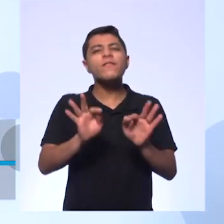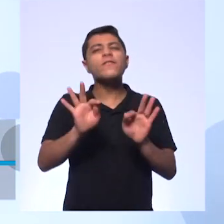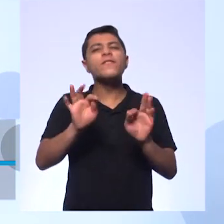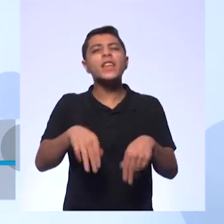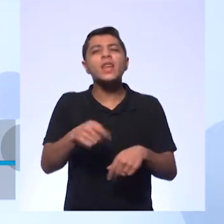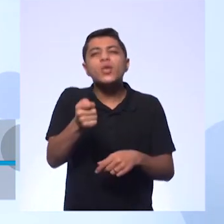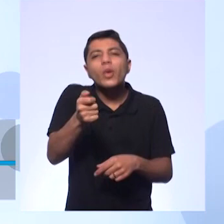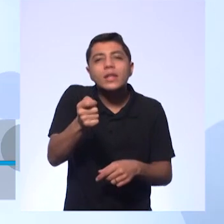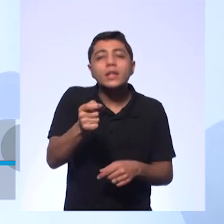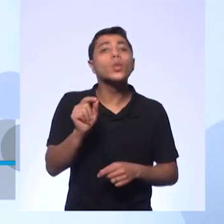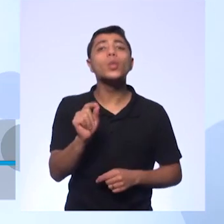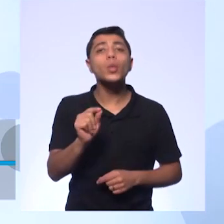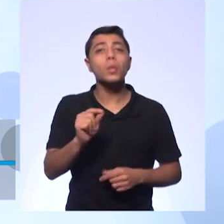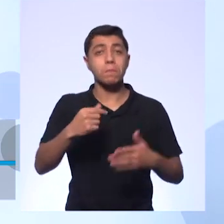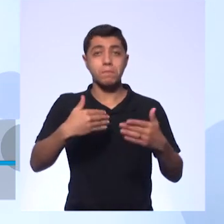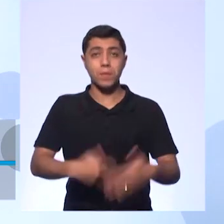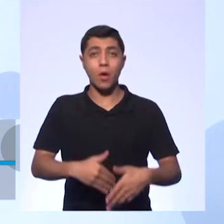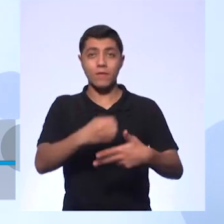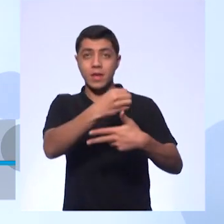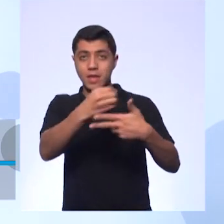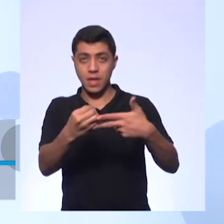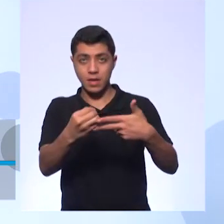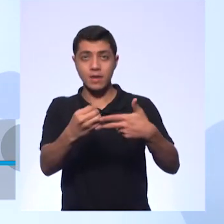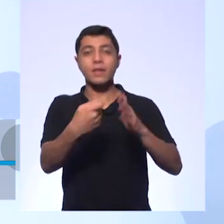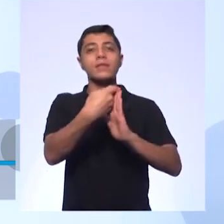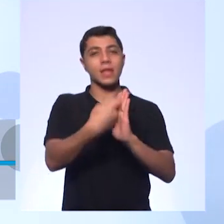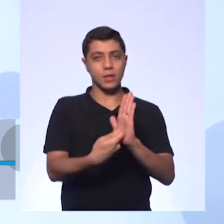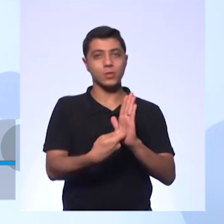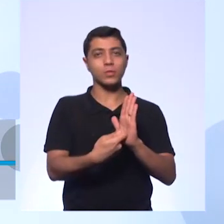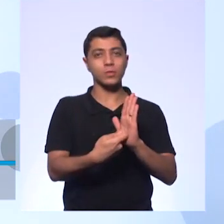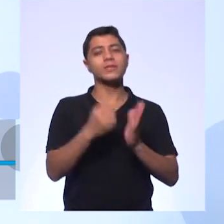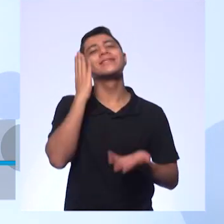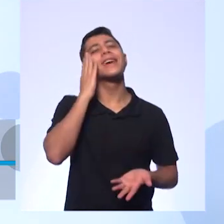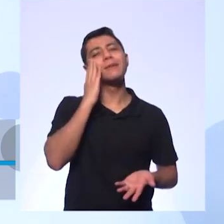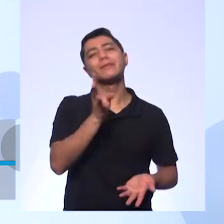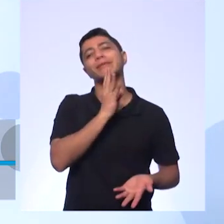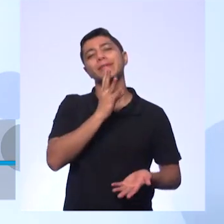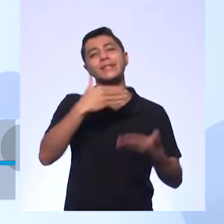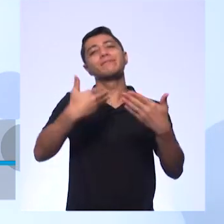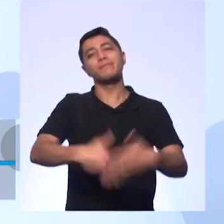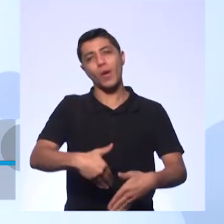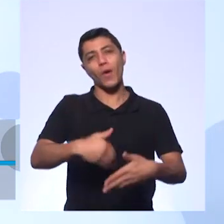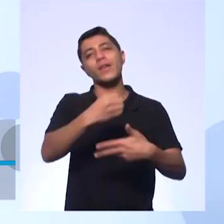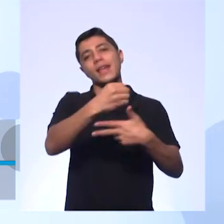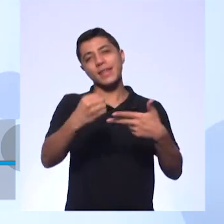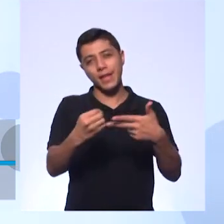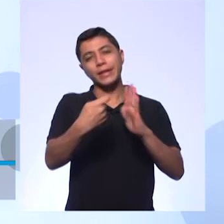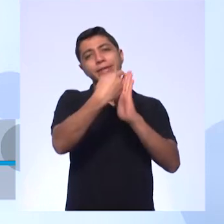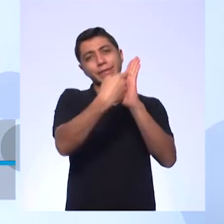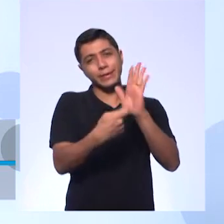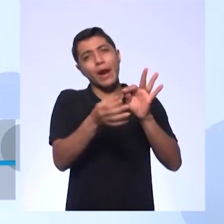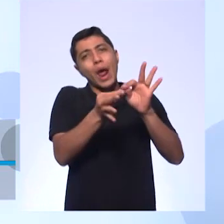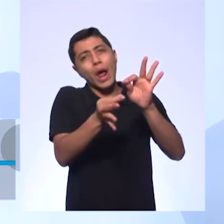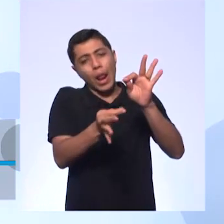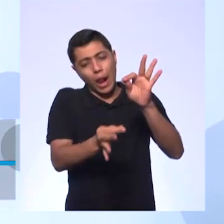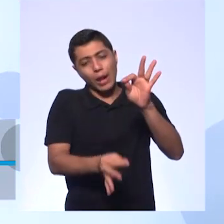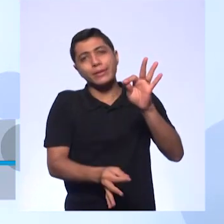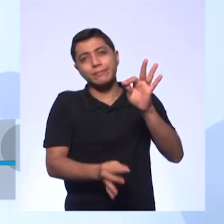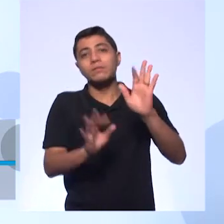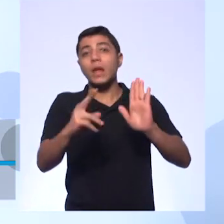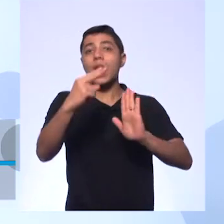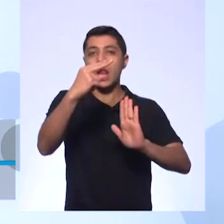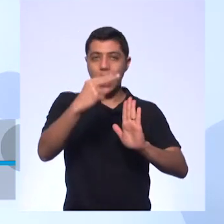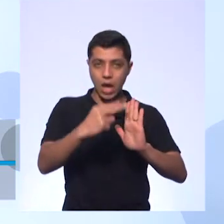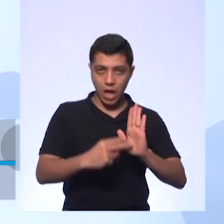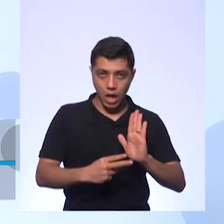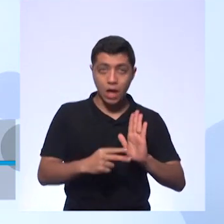do Enem. Tem um texto que a gente já sabe que Enem é a prova do textão, né? Então a gente vai ler novamente em forma de leitura compartilhada.